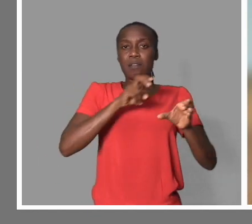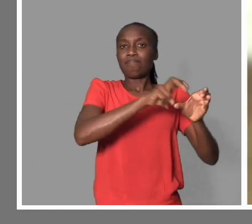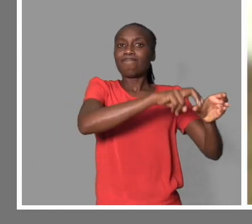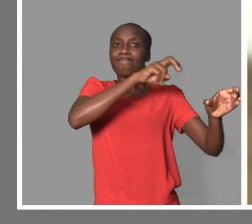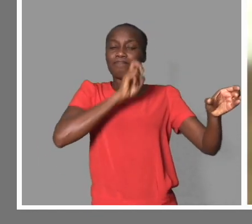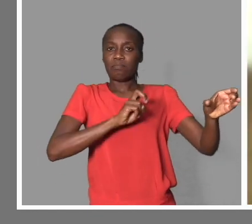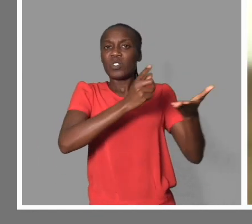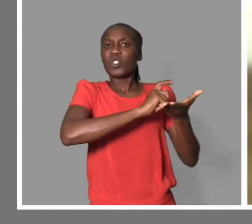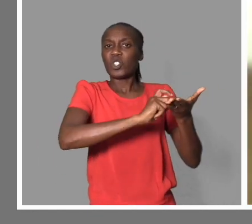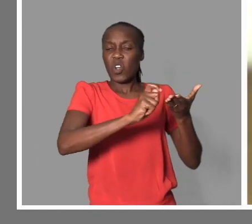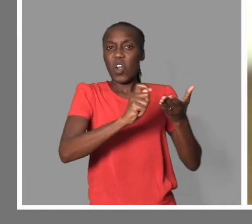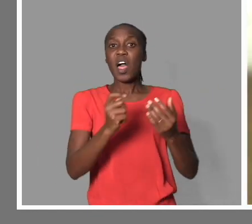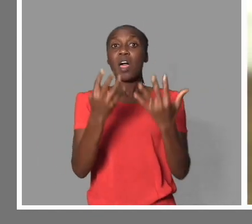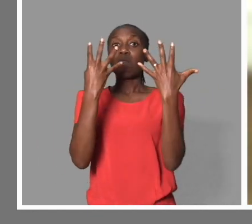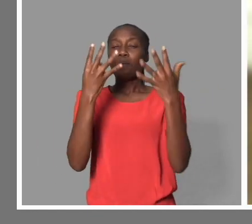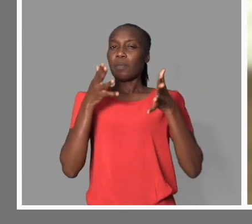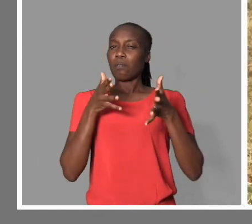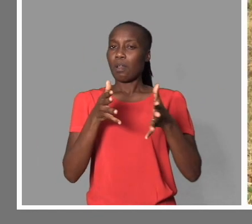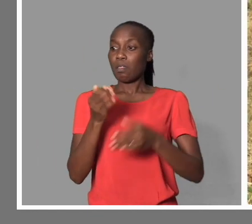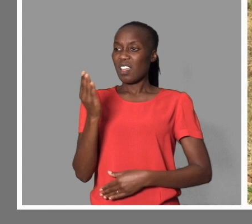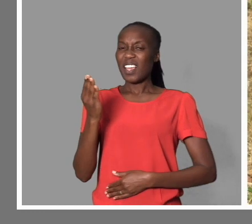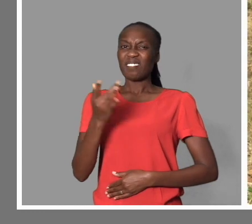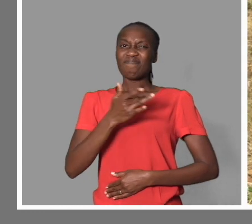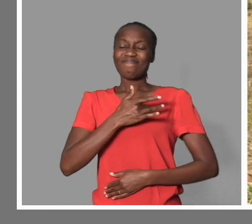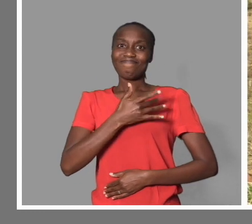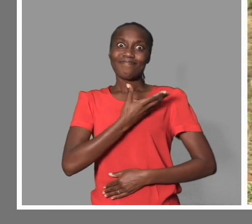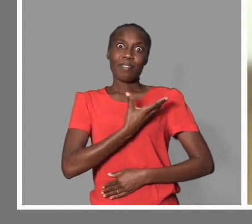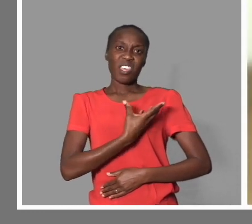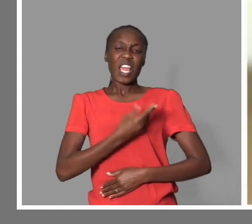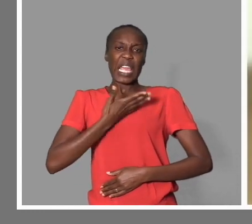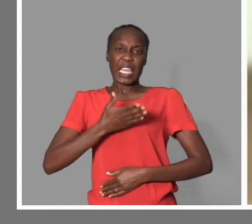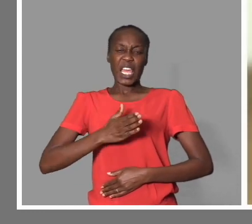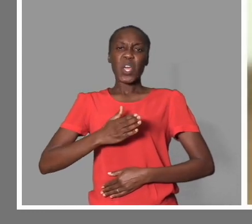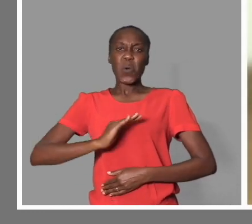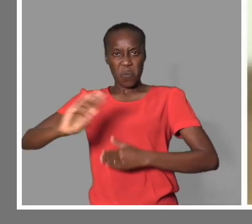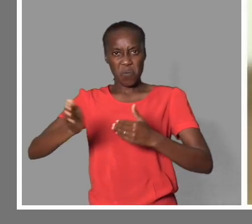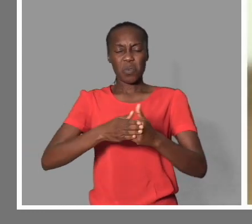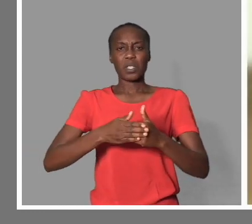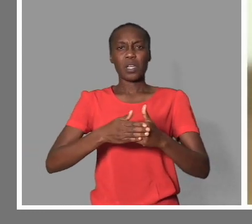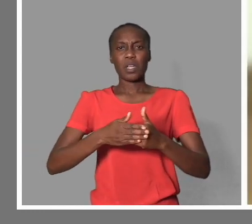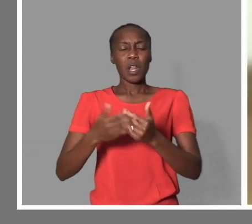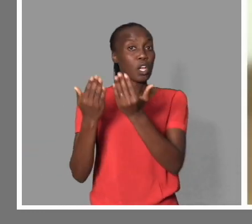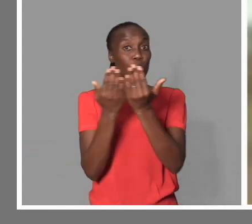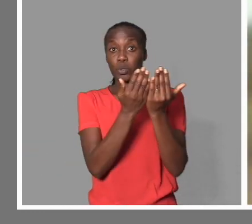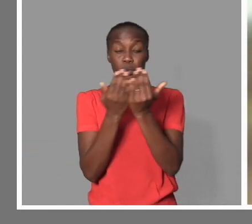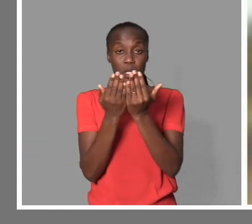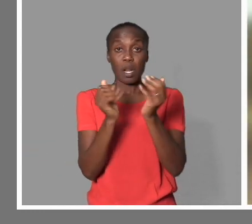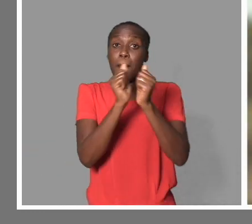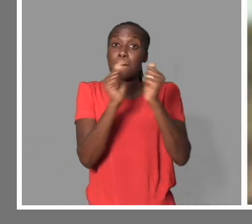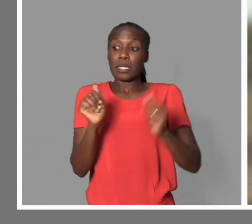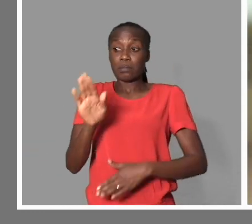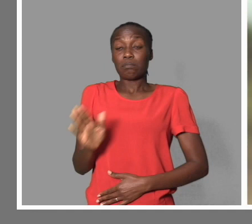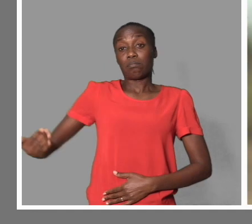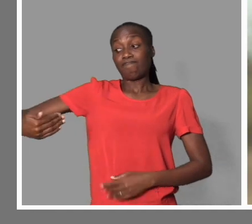de mim. Tifa abandonou a escola quando frequentava a nona classe. Ela arrepende-se e manifesta a vontade de